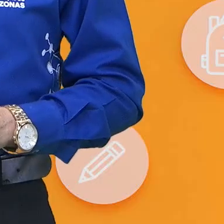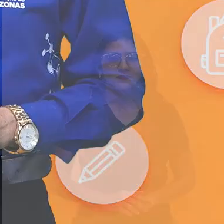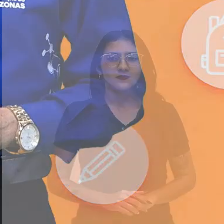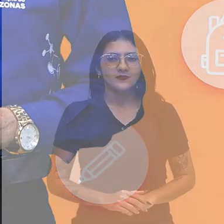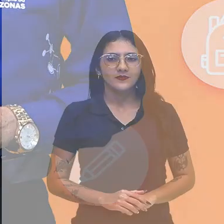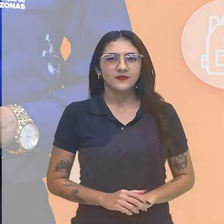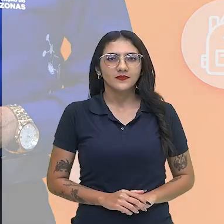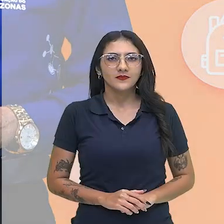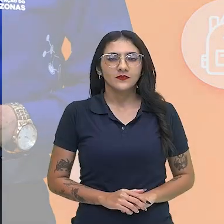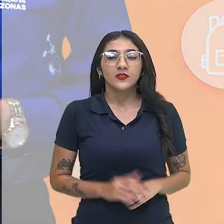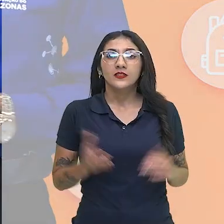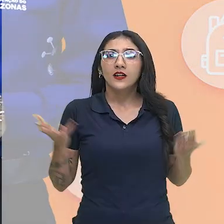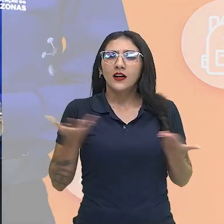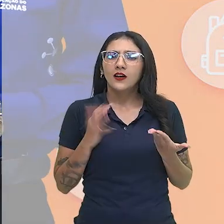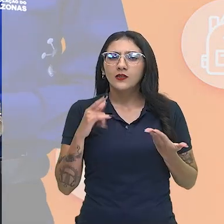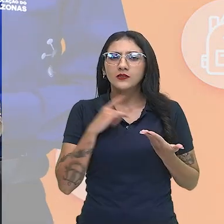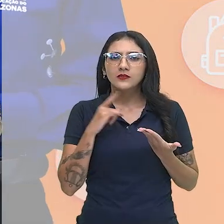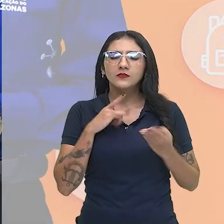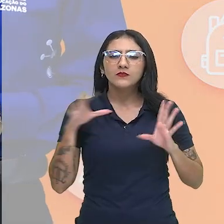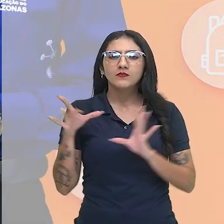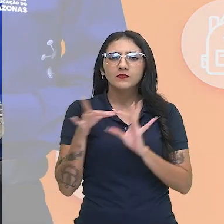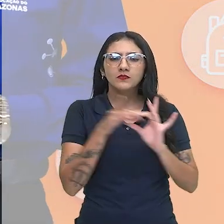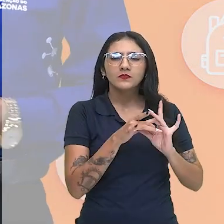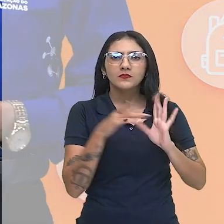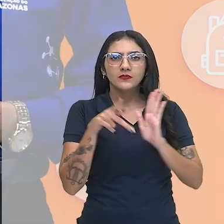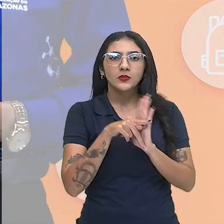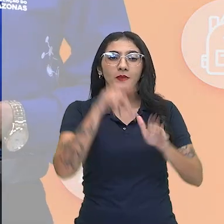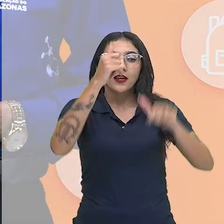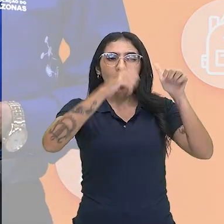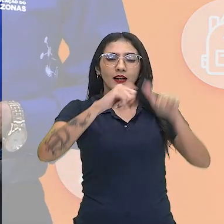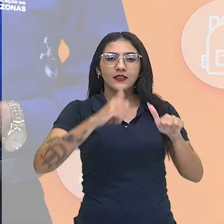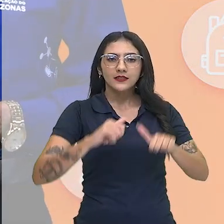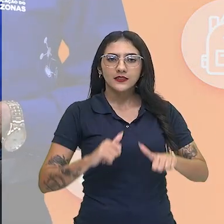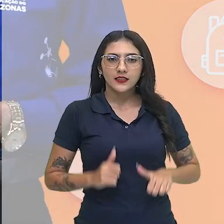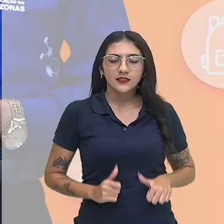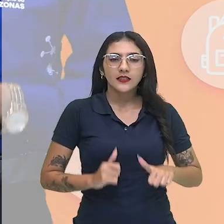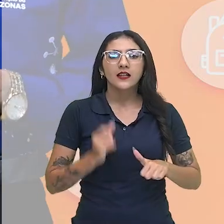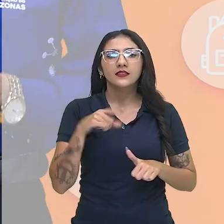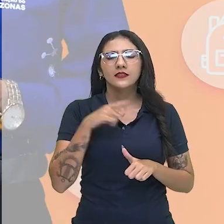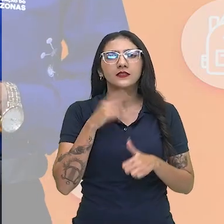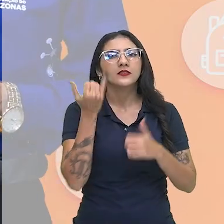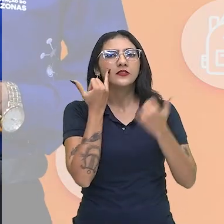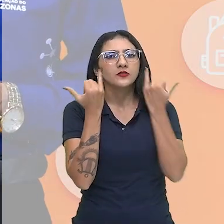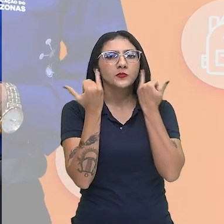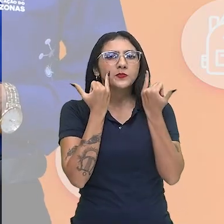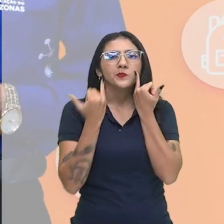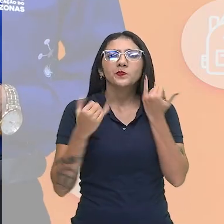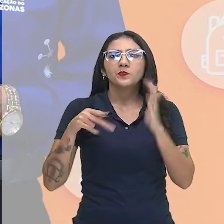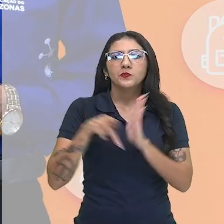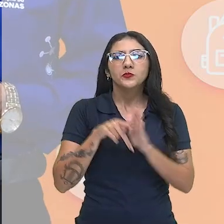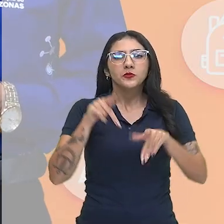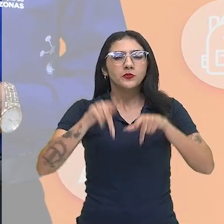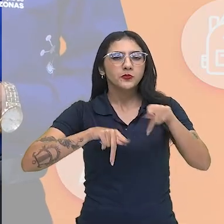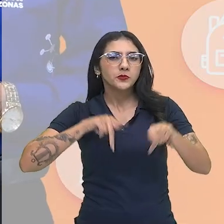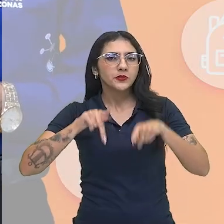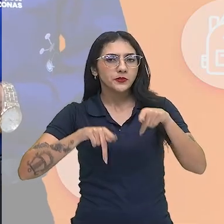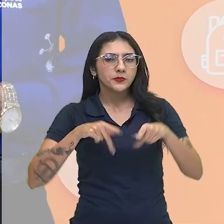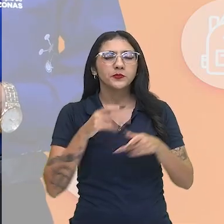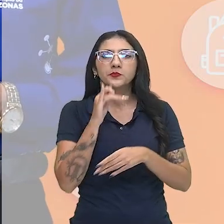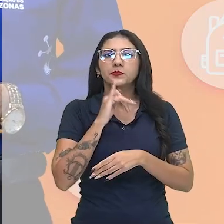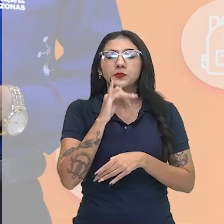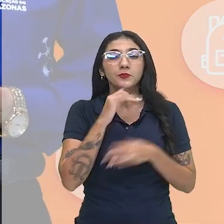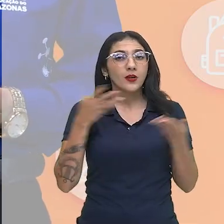o desenvolvimento de uma população. Aqui nos índices, já vamos juntar, por exemplo, taxa